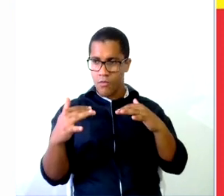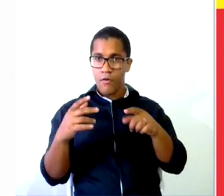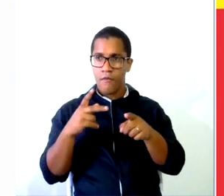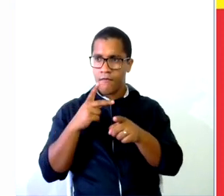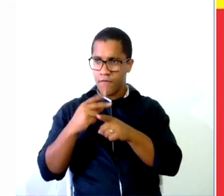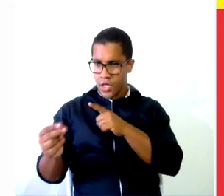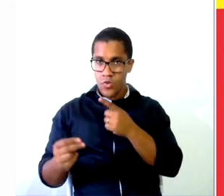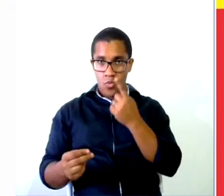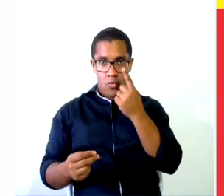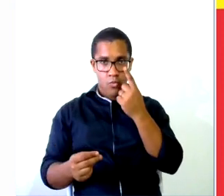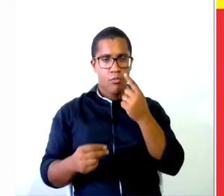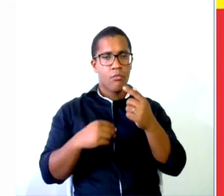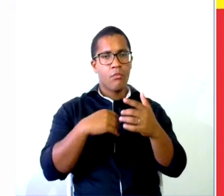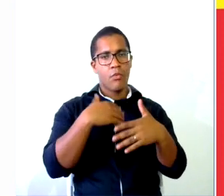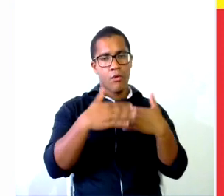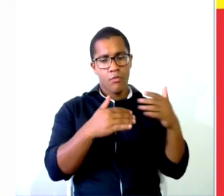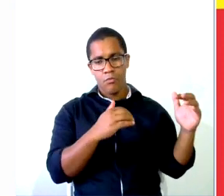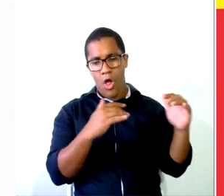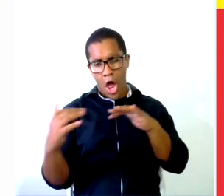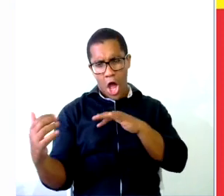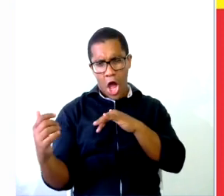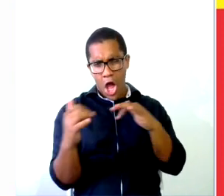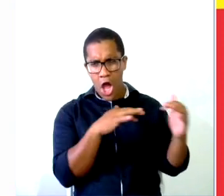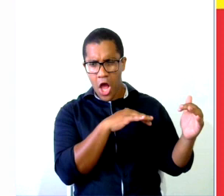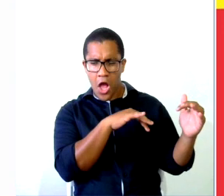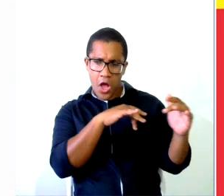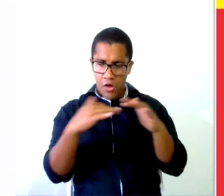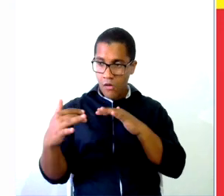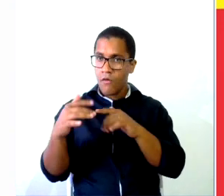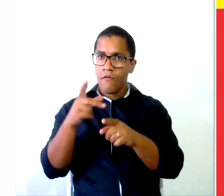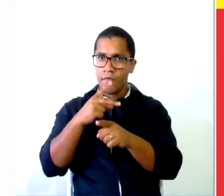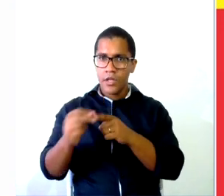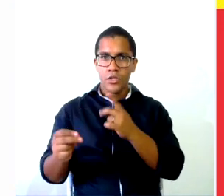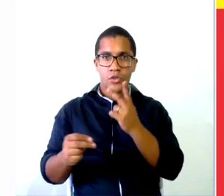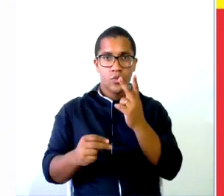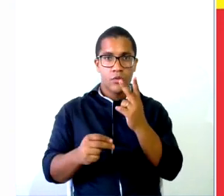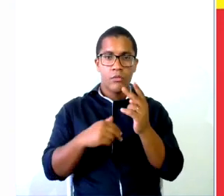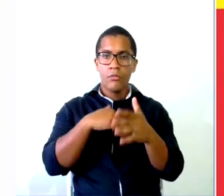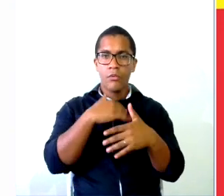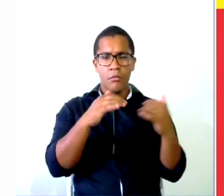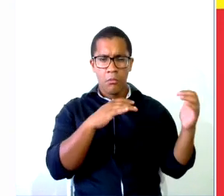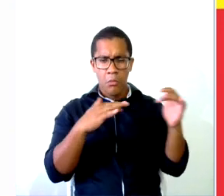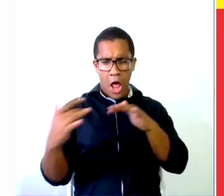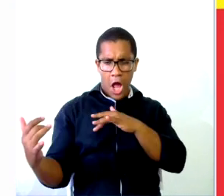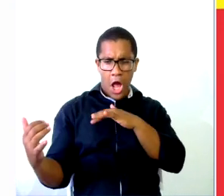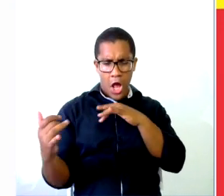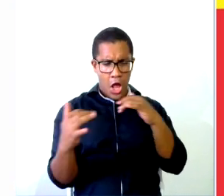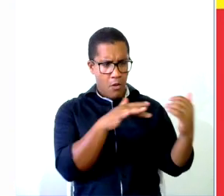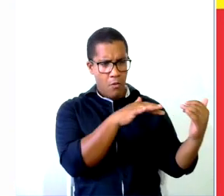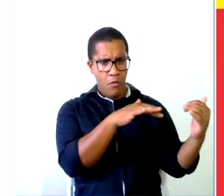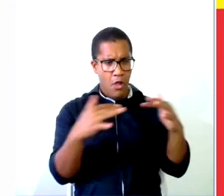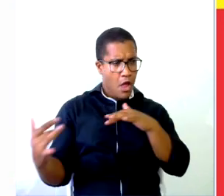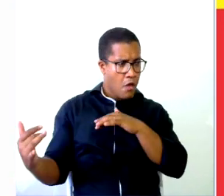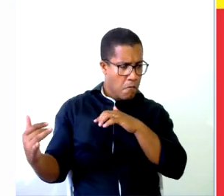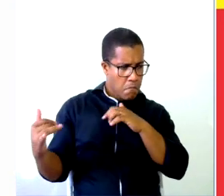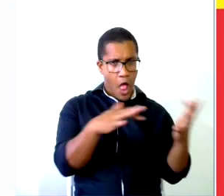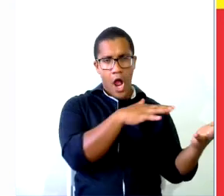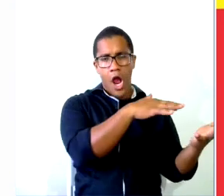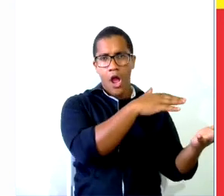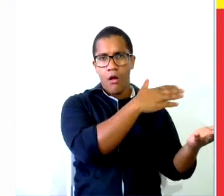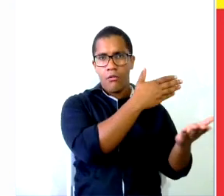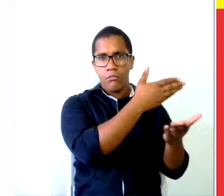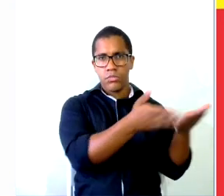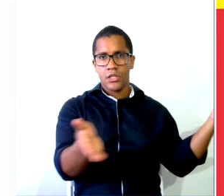no ano seguinte, 71 a.C. Foram derrotados, mas deixaram as marcas de